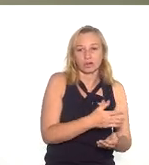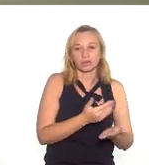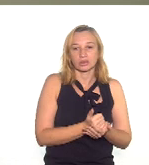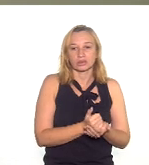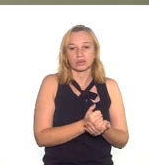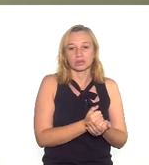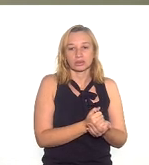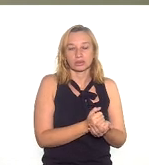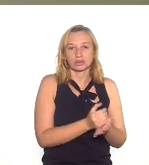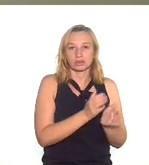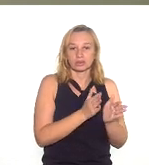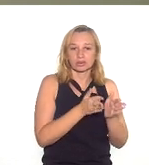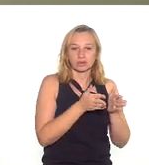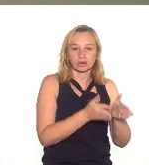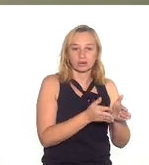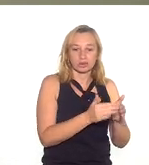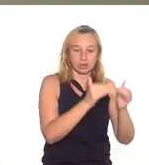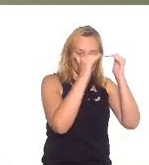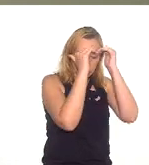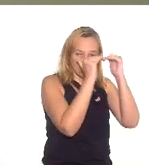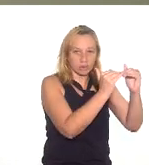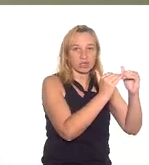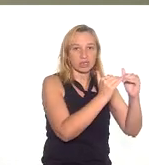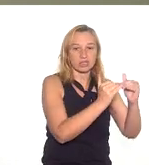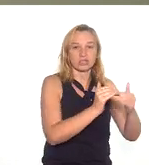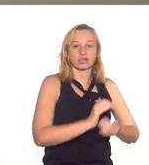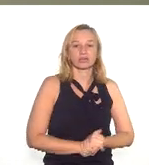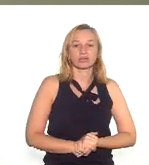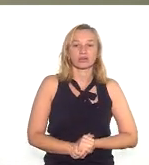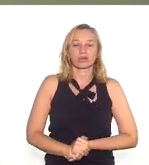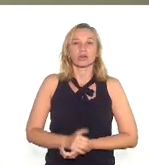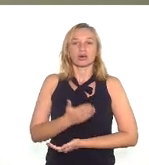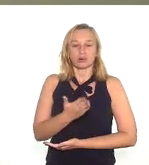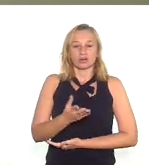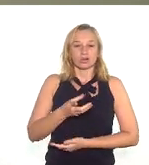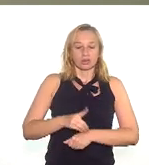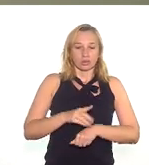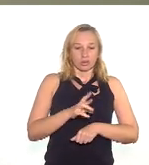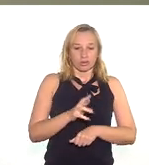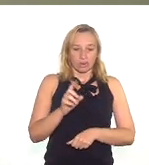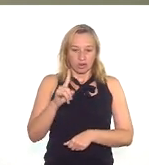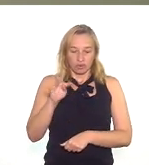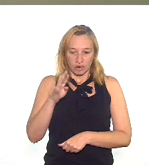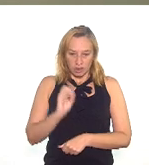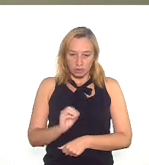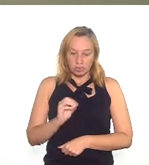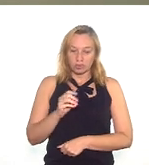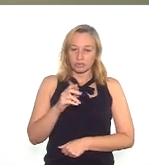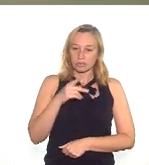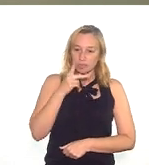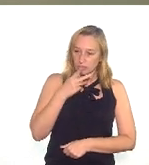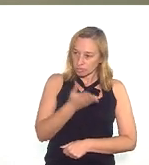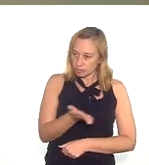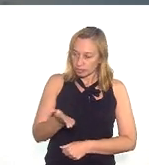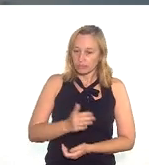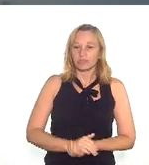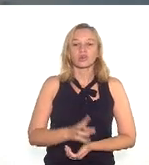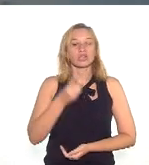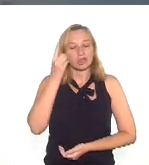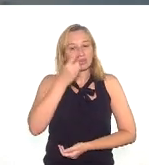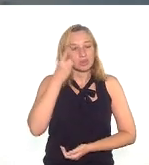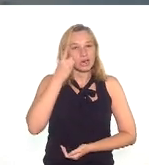na integridade sendo respeitados. Por favor, doutor Alfredo Renault, a palavra é sua. Deputado,